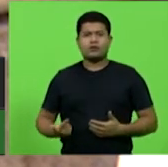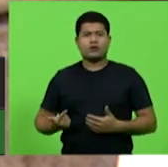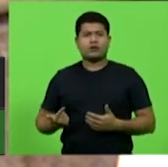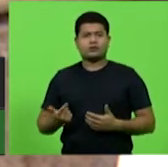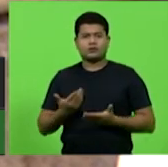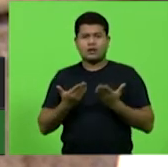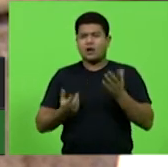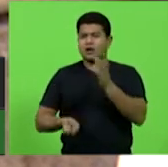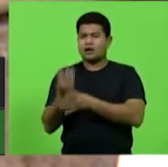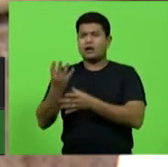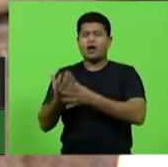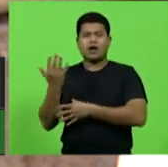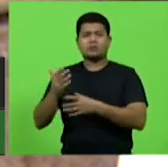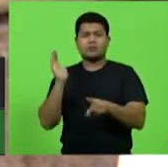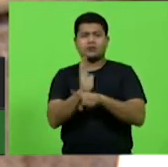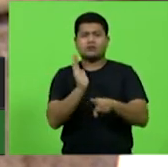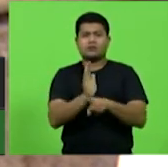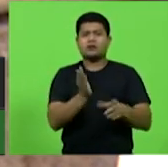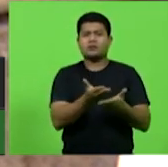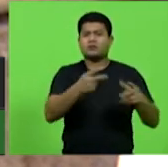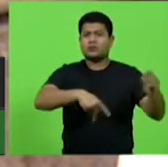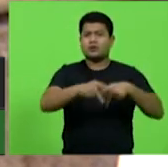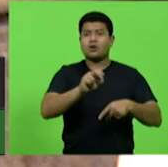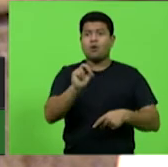a se servir da população?